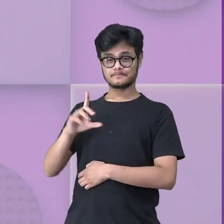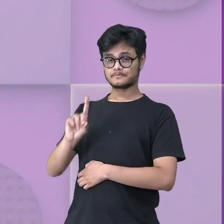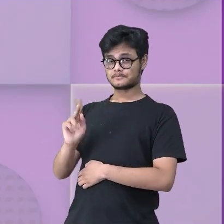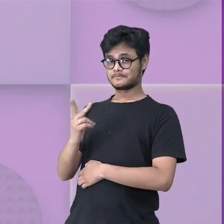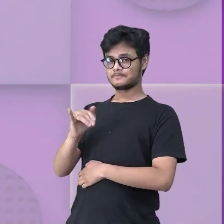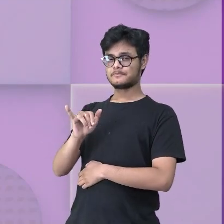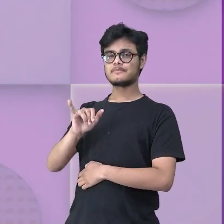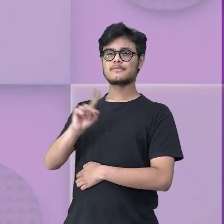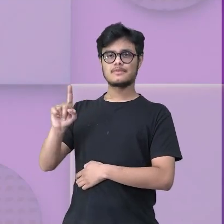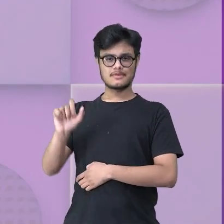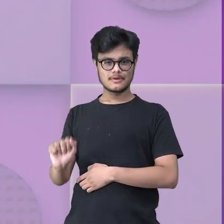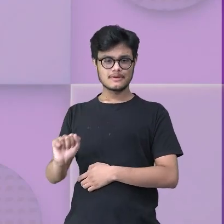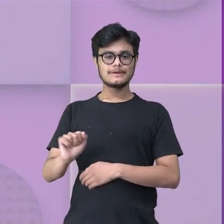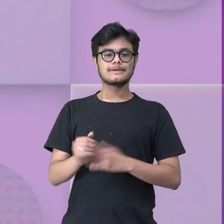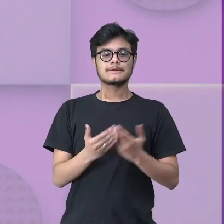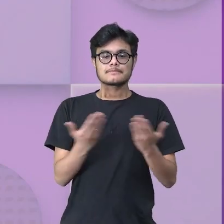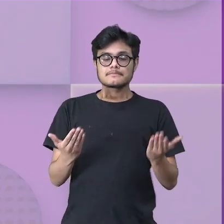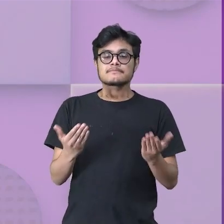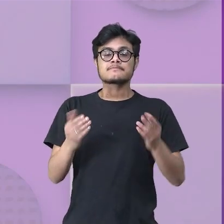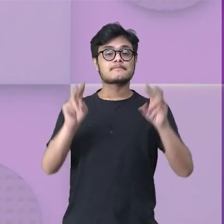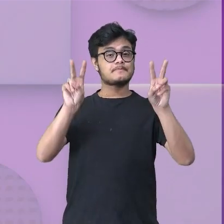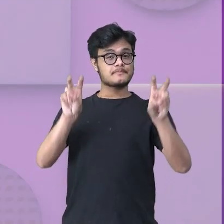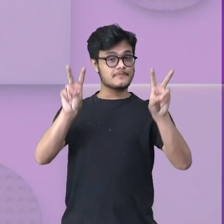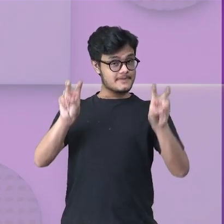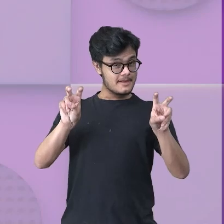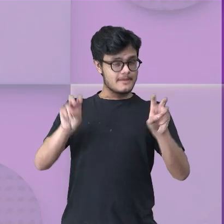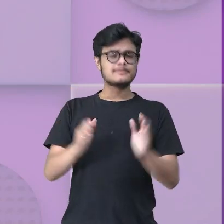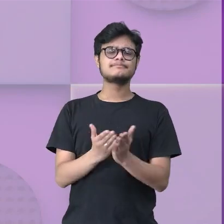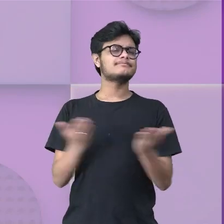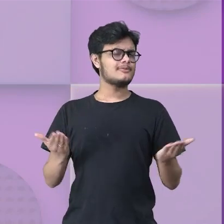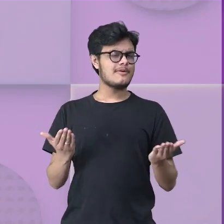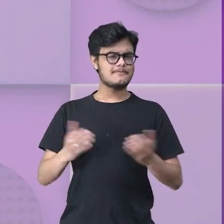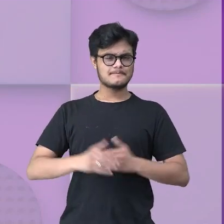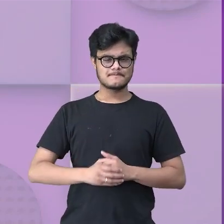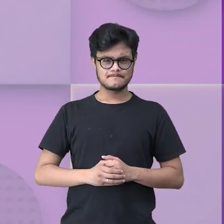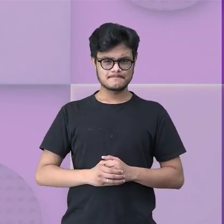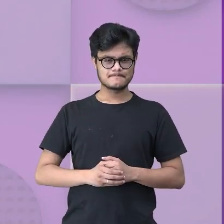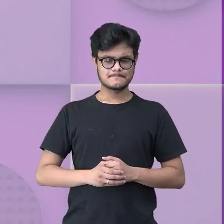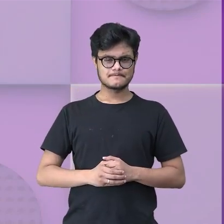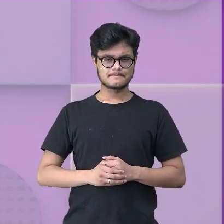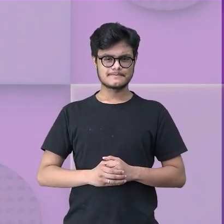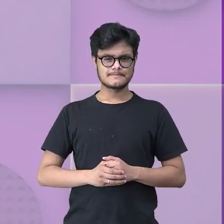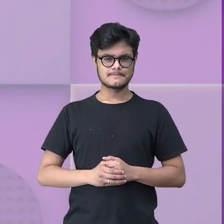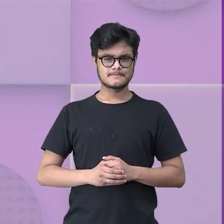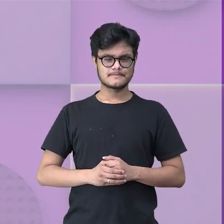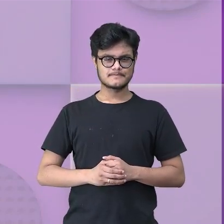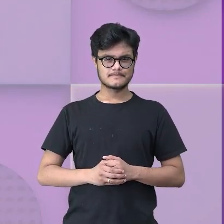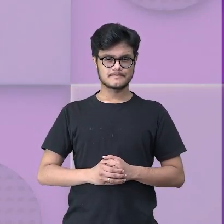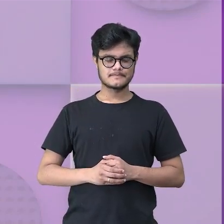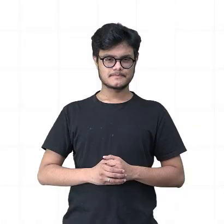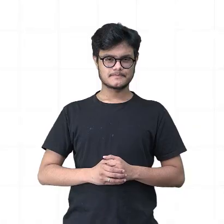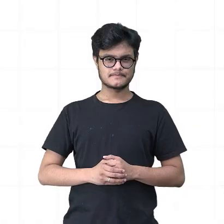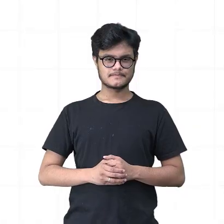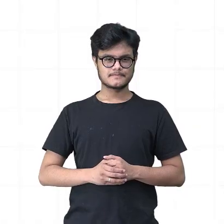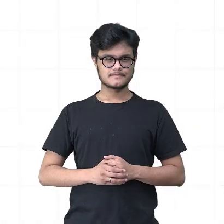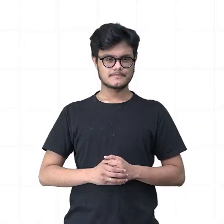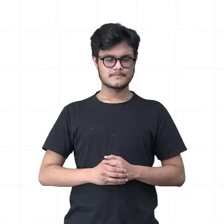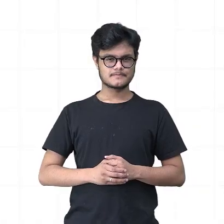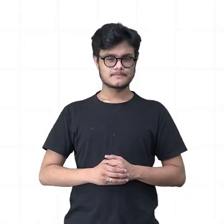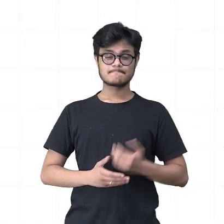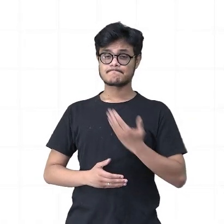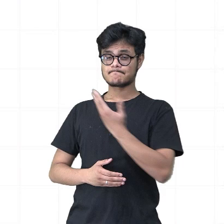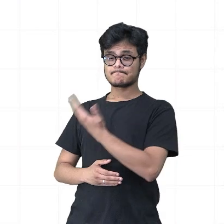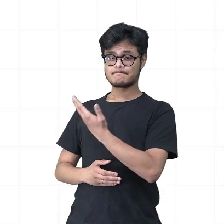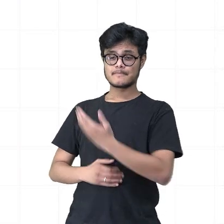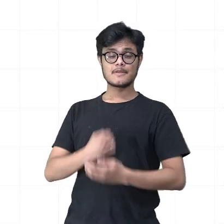Deísa Mendonça e vamos fazer agora a leitura do objeto de conhecimento e detalhamento para esta aula.